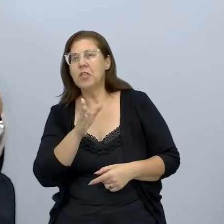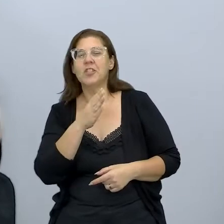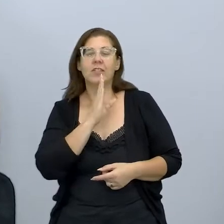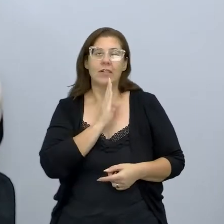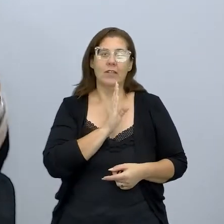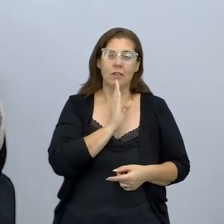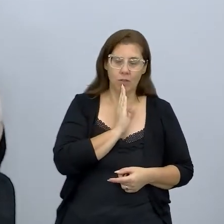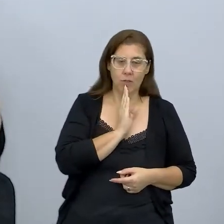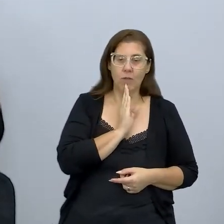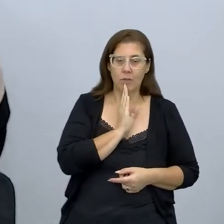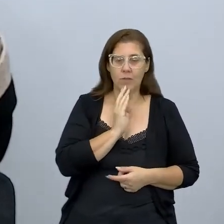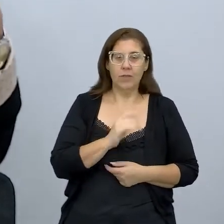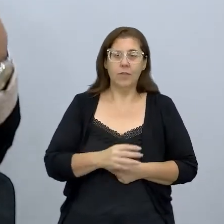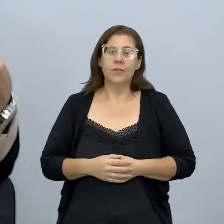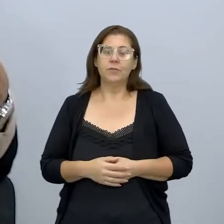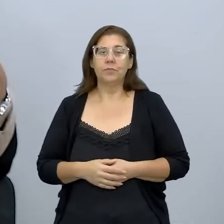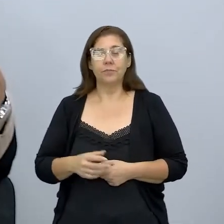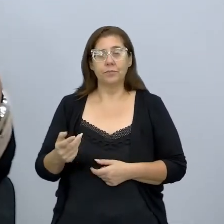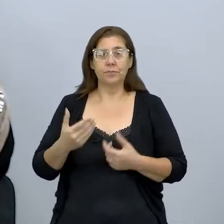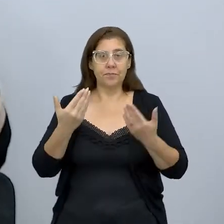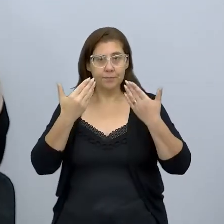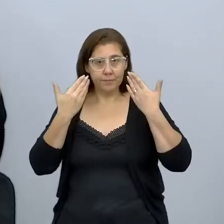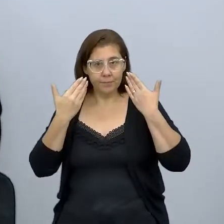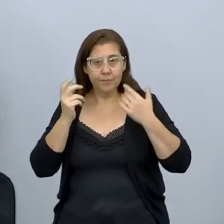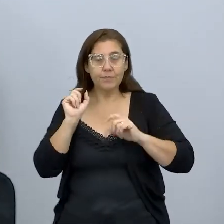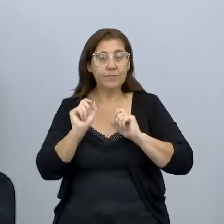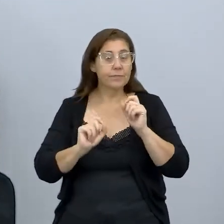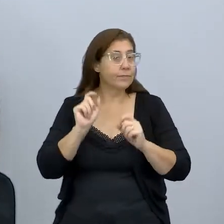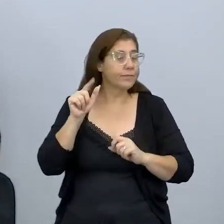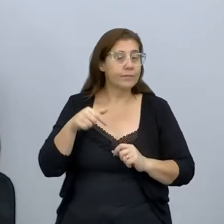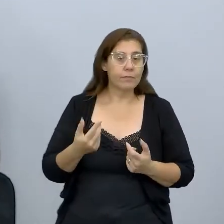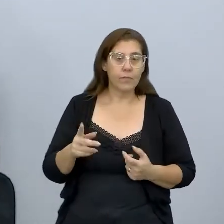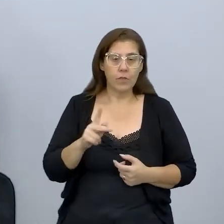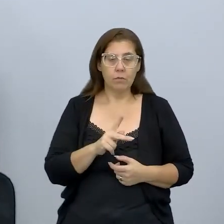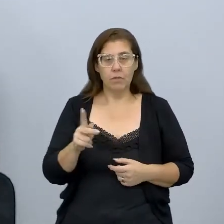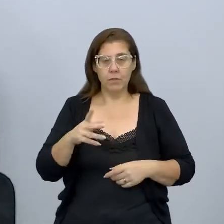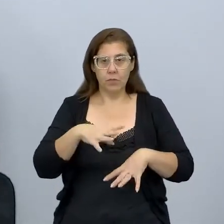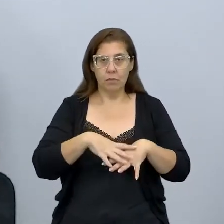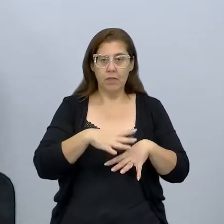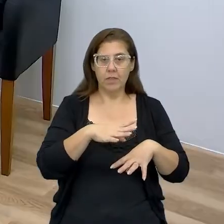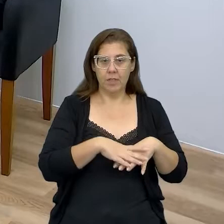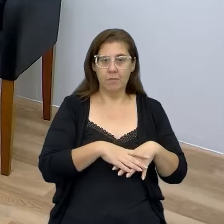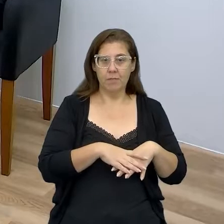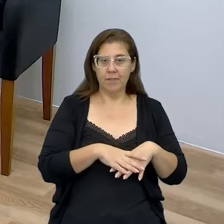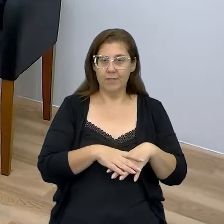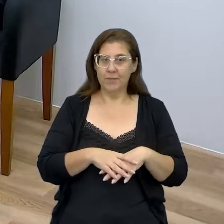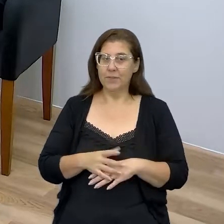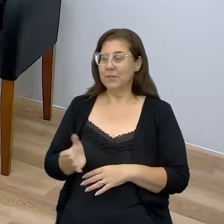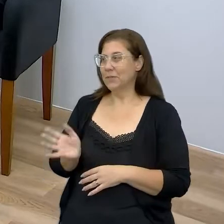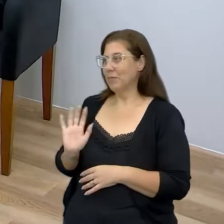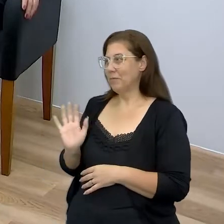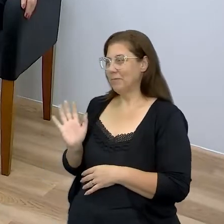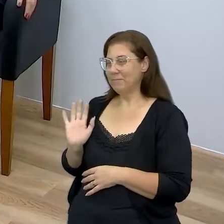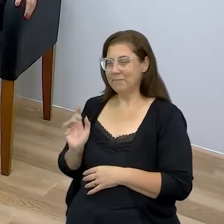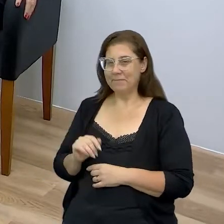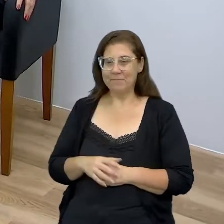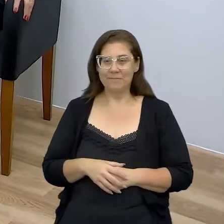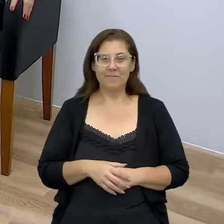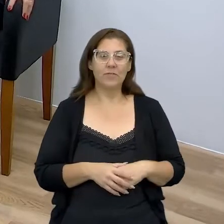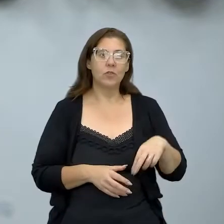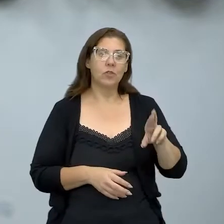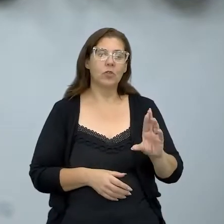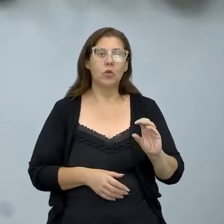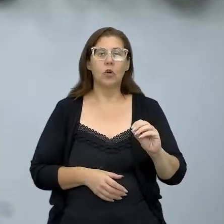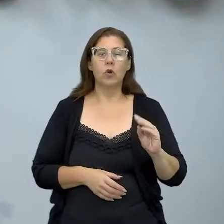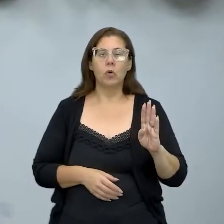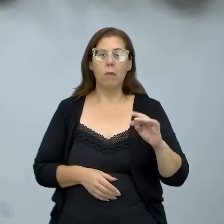já conhecem. Eu vou deixar que eles se apresentem aqui. Nós vamos começar pela professora de matemática. Oi. Oi, Vivi. Então, eu sou a professora Roberta,